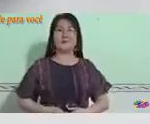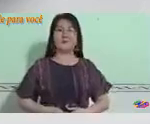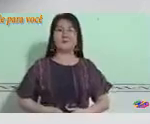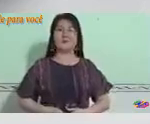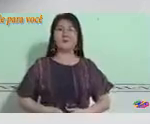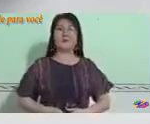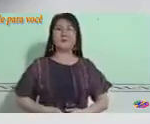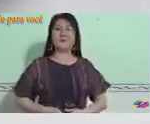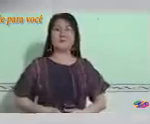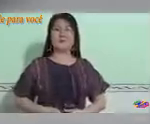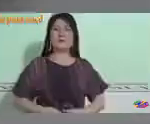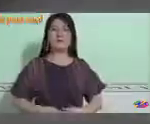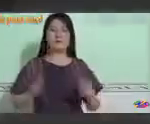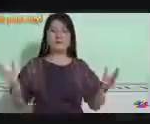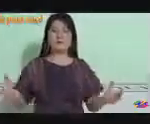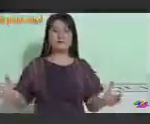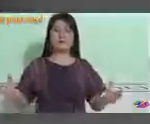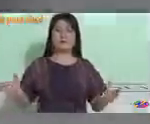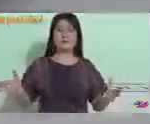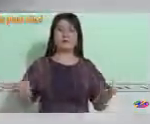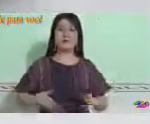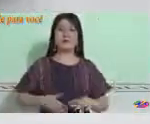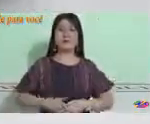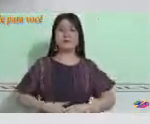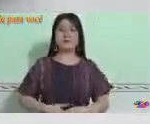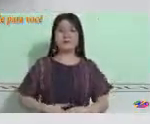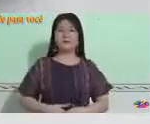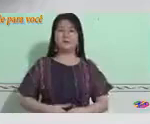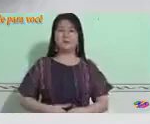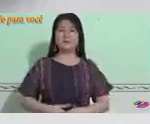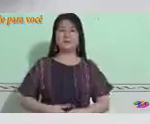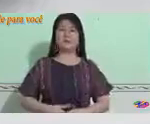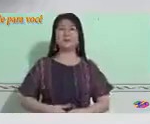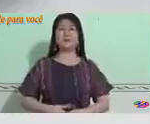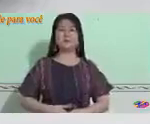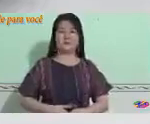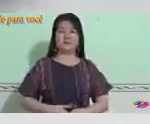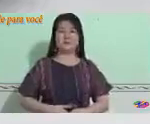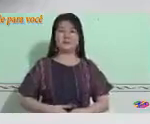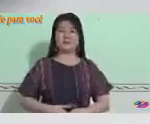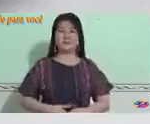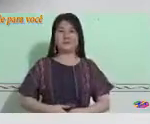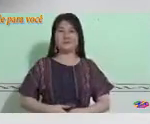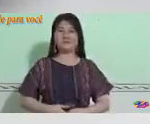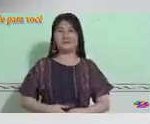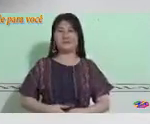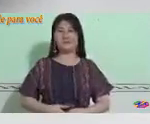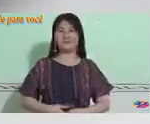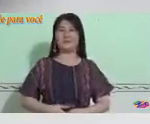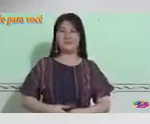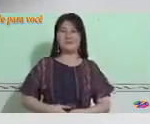SEMPRECUSEMUDAFRLDADOBBE acento circunflexo é acento agudo importante. É limpar toda a pomada que ainda estiver na pele e aplicar o